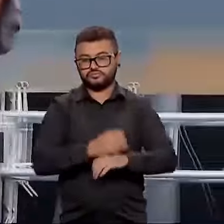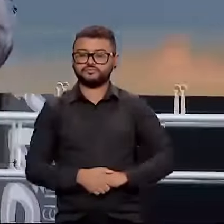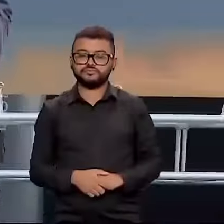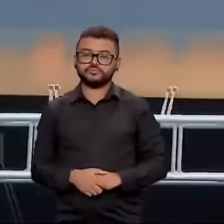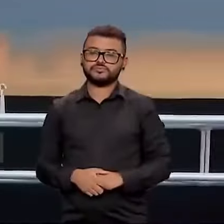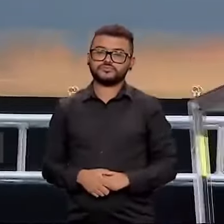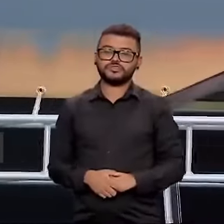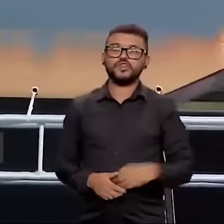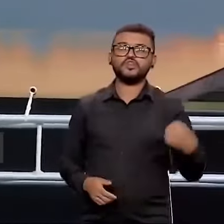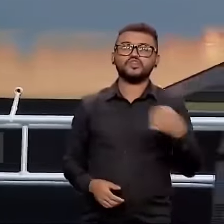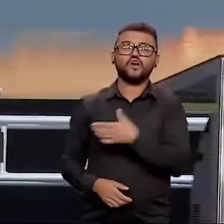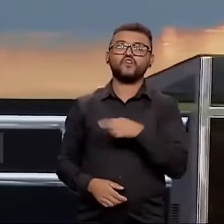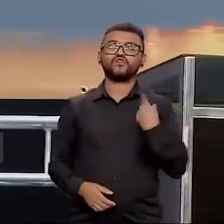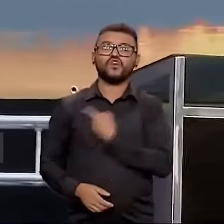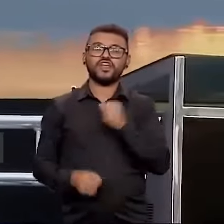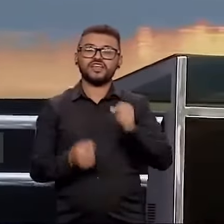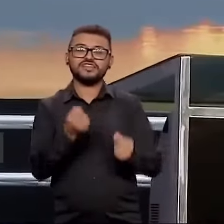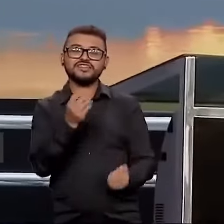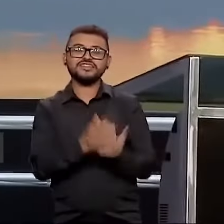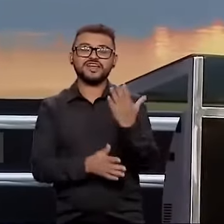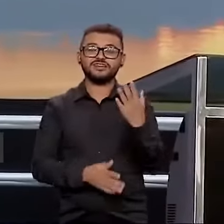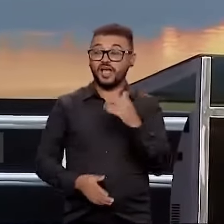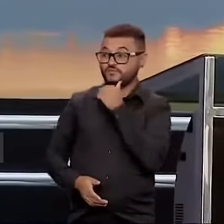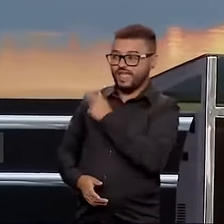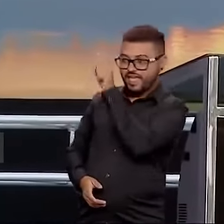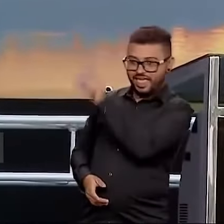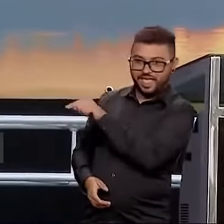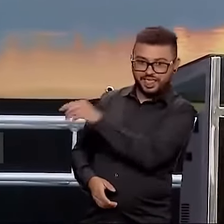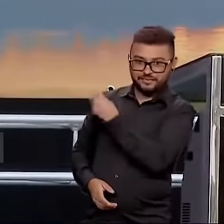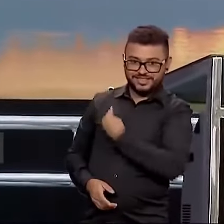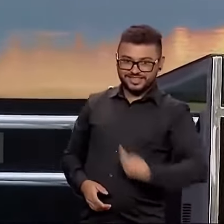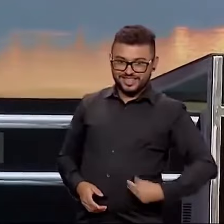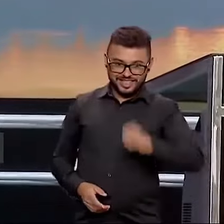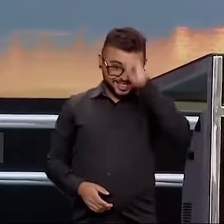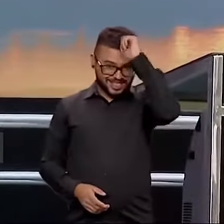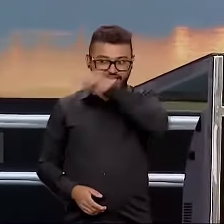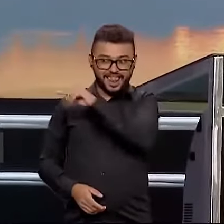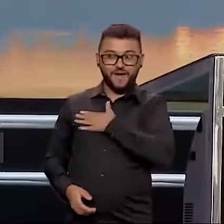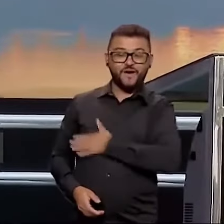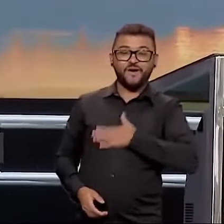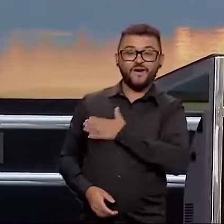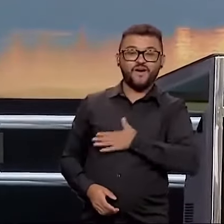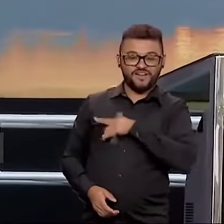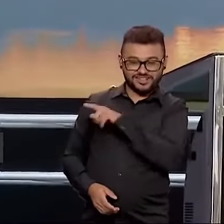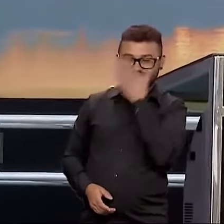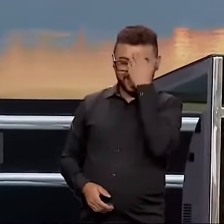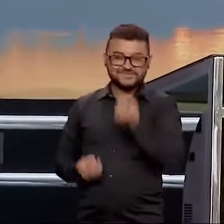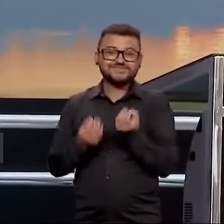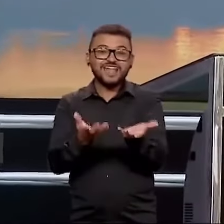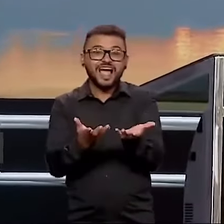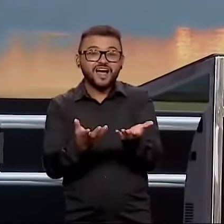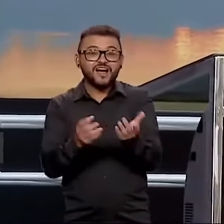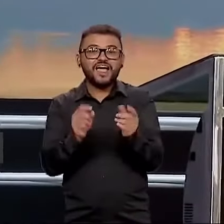uma coisa que é uma novidade que a gente vai fazer, e a ministra Esther, pelo que eu vi, ela gosta de fazer a